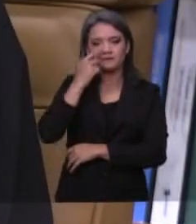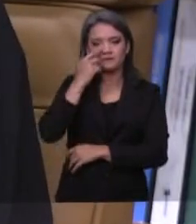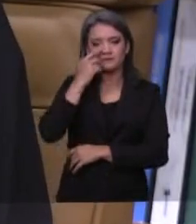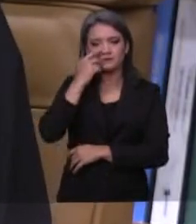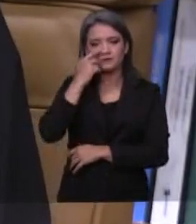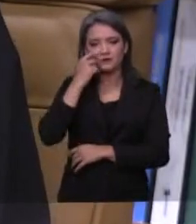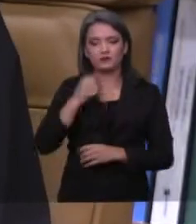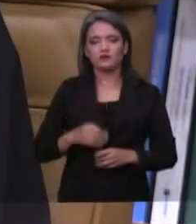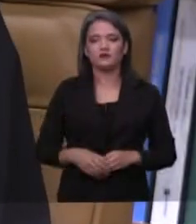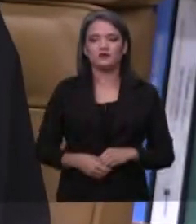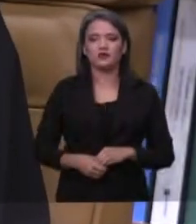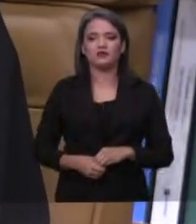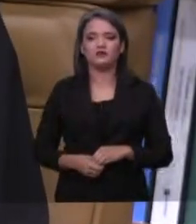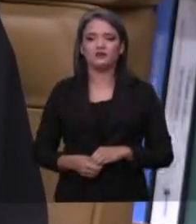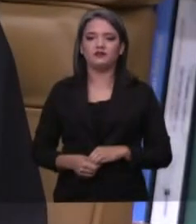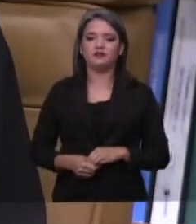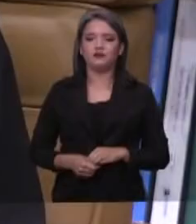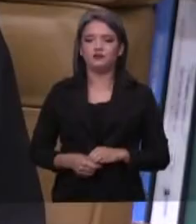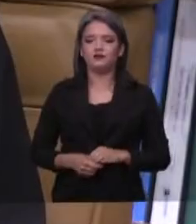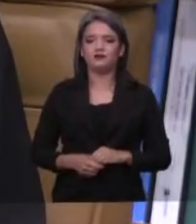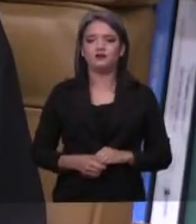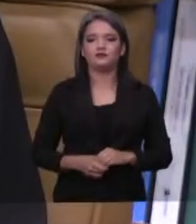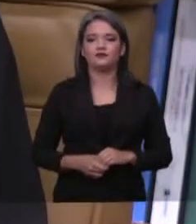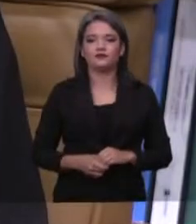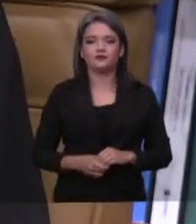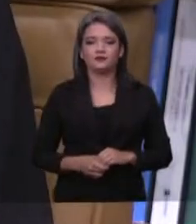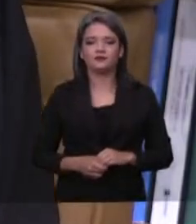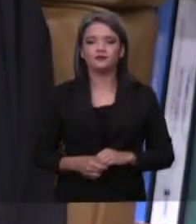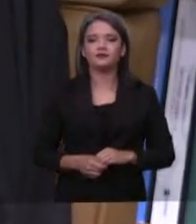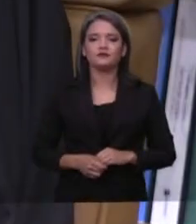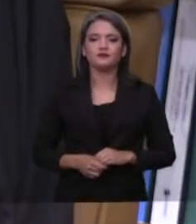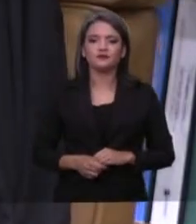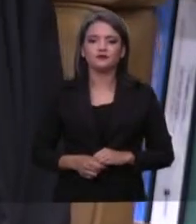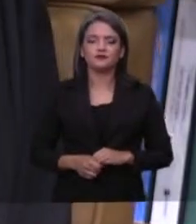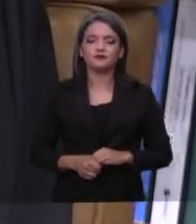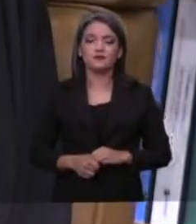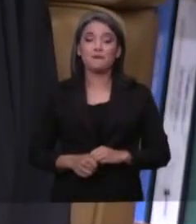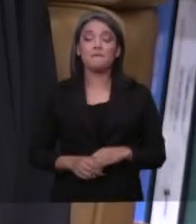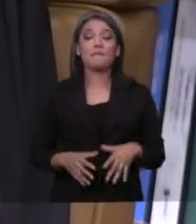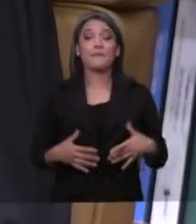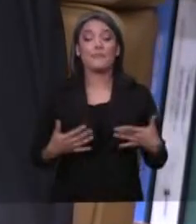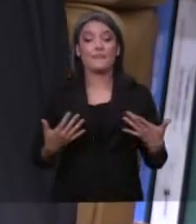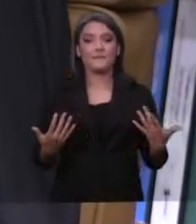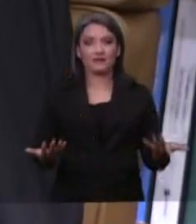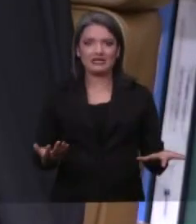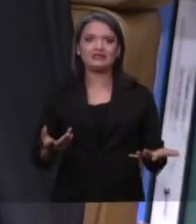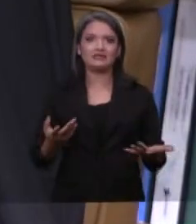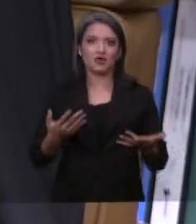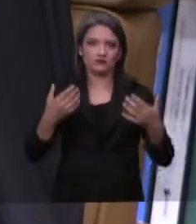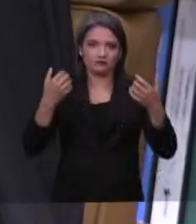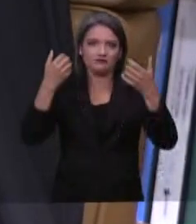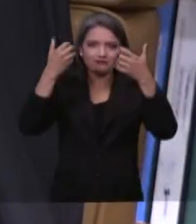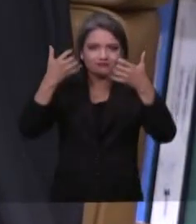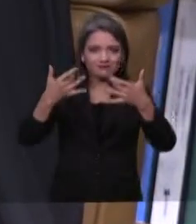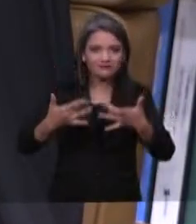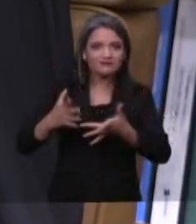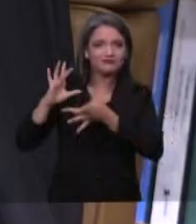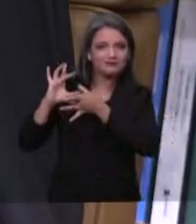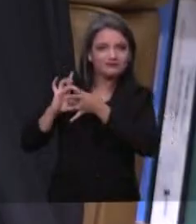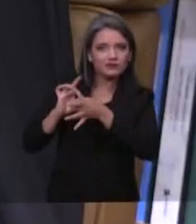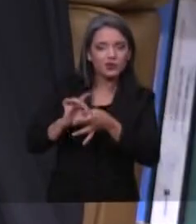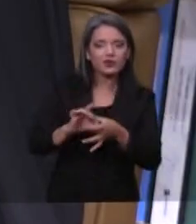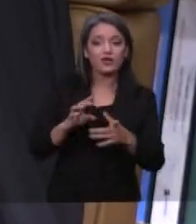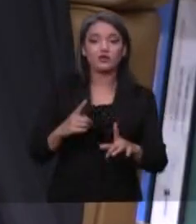da nossa história. Portanto, eu contextualizei isso para dizer que